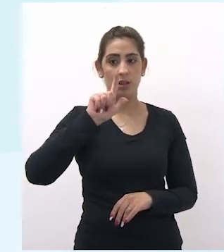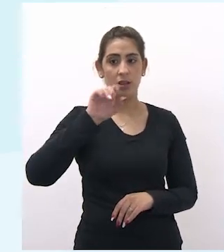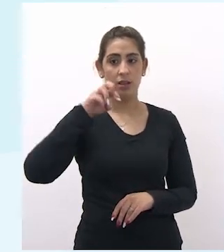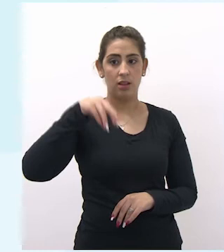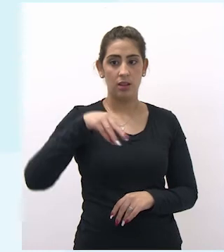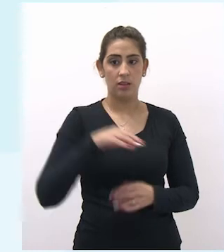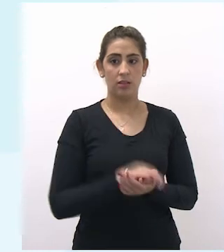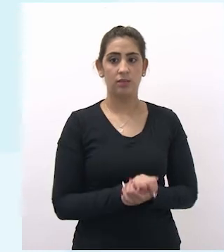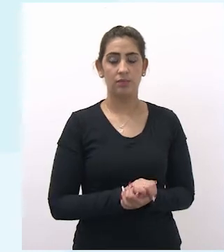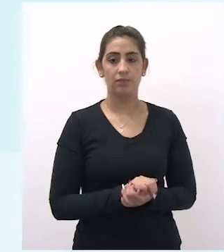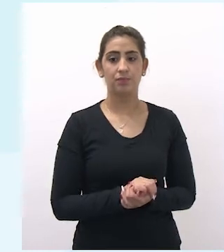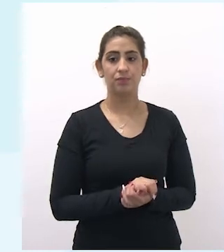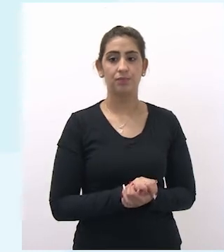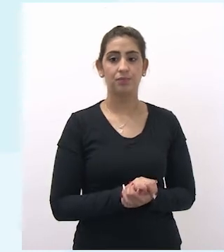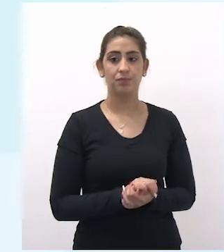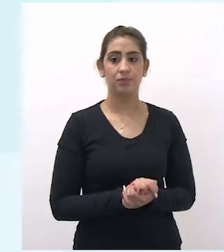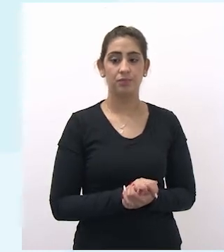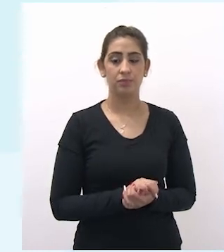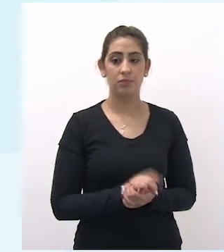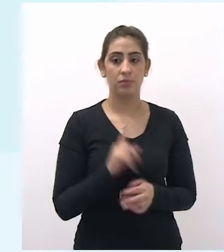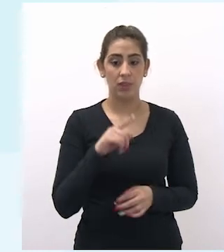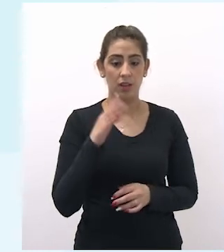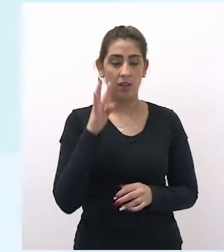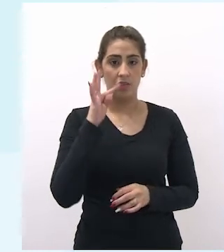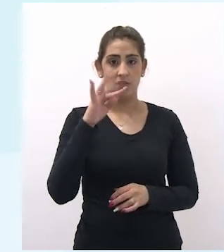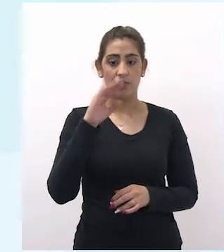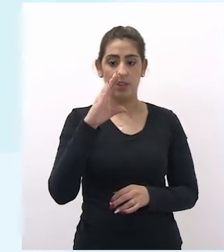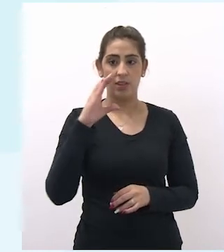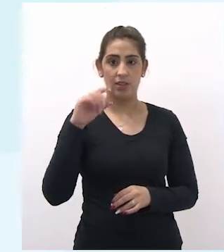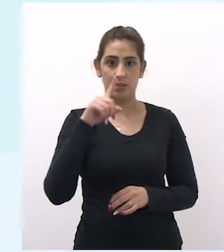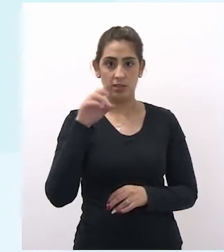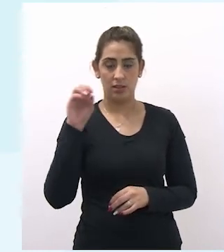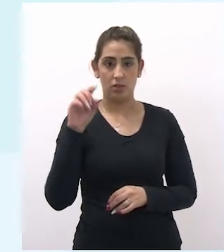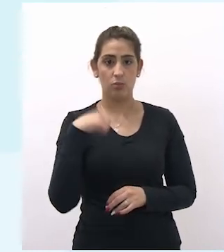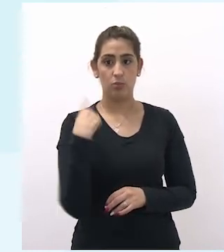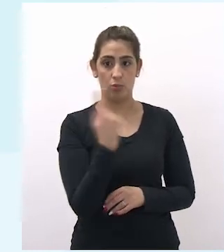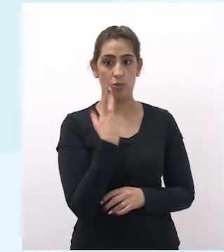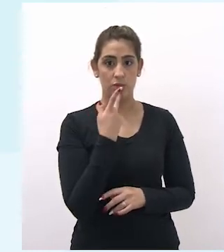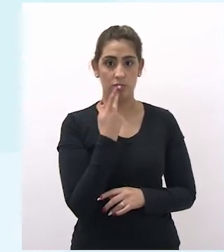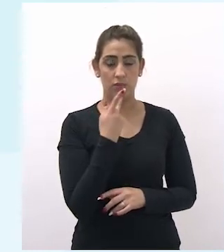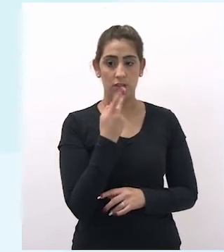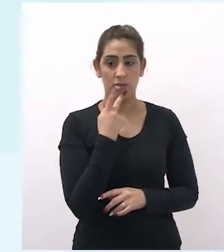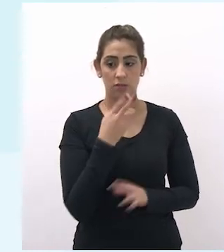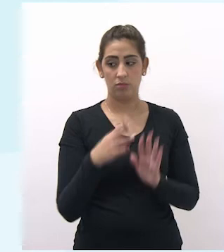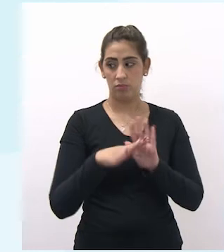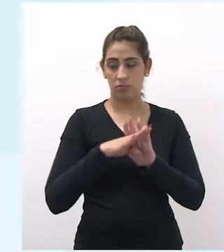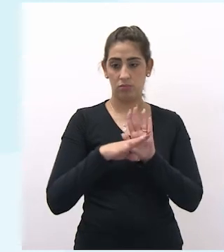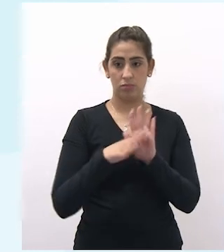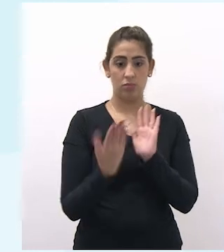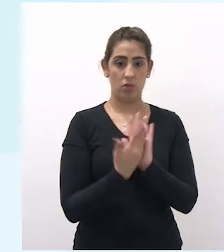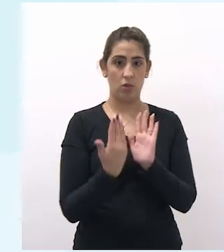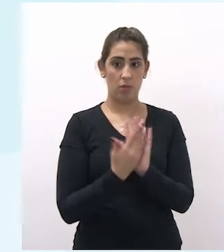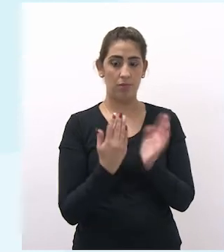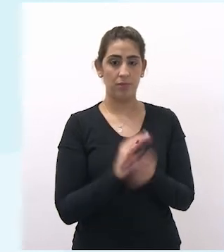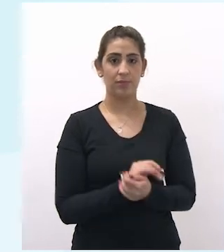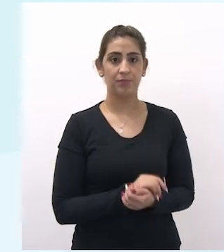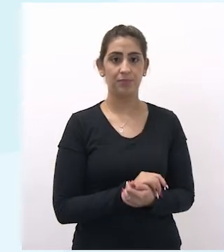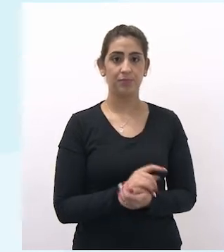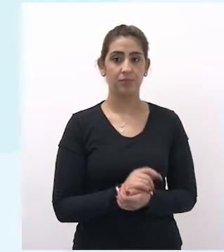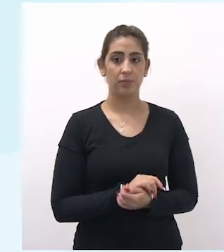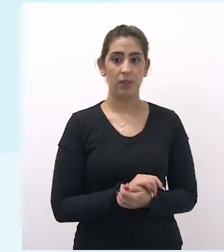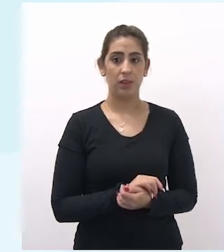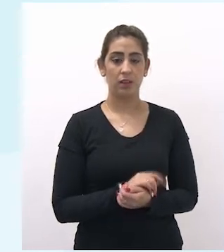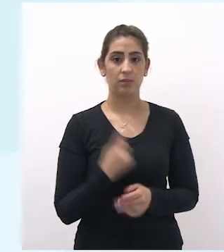É uma obra de não ficção, né? Como a gente já falou, nós intercalamos as obras entre ficção e não ficção. Então, a última